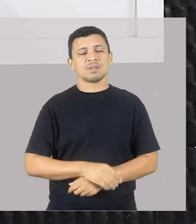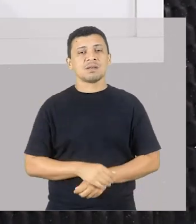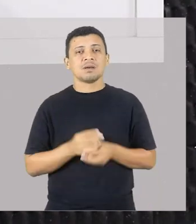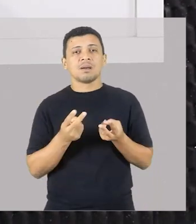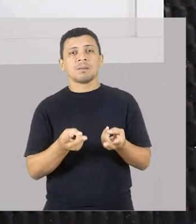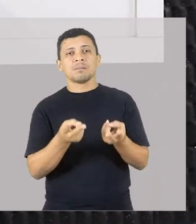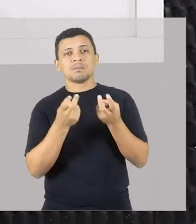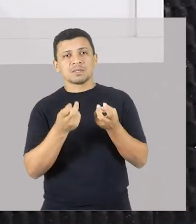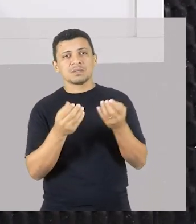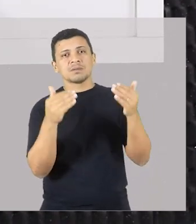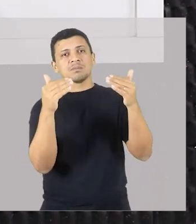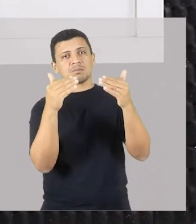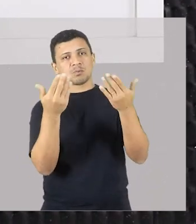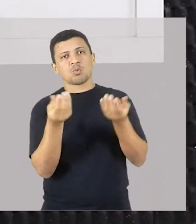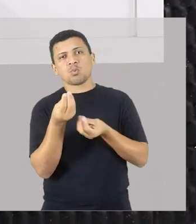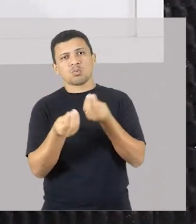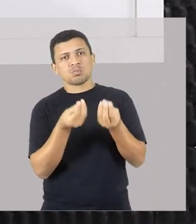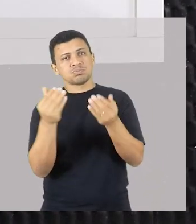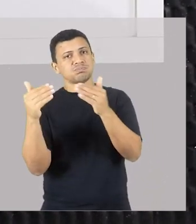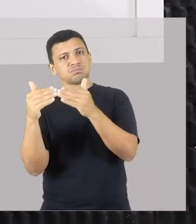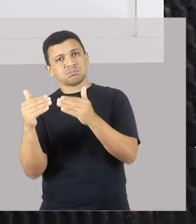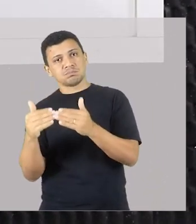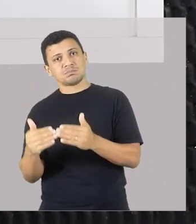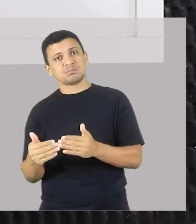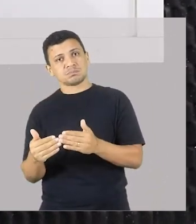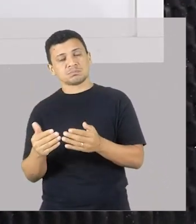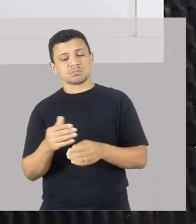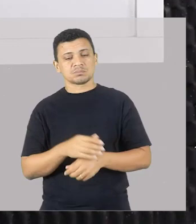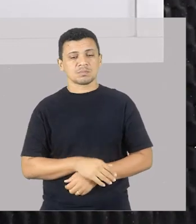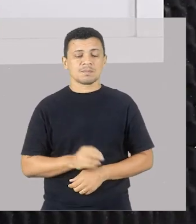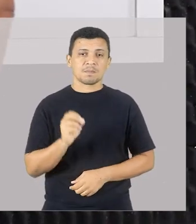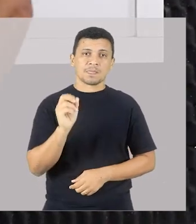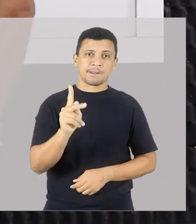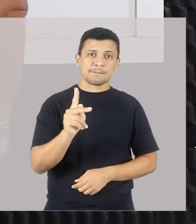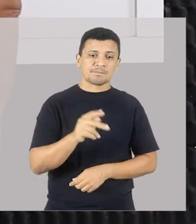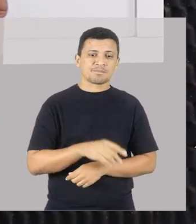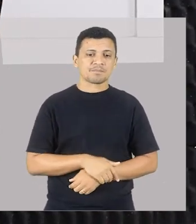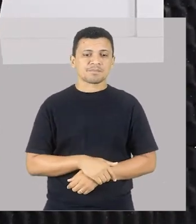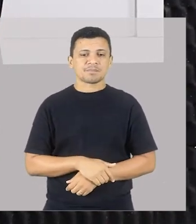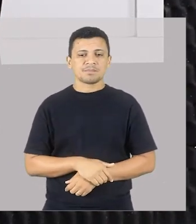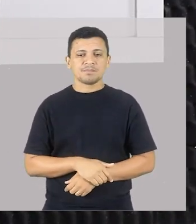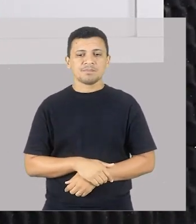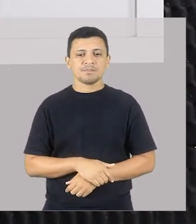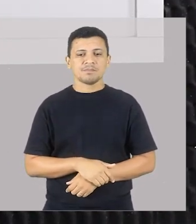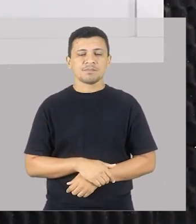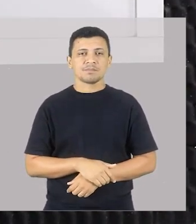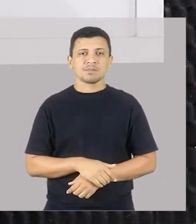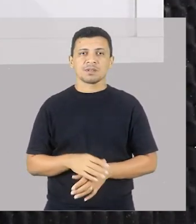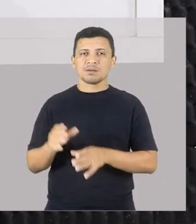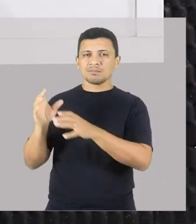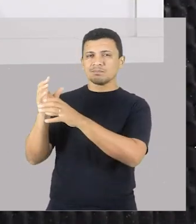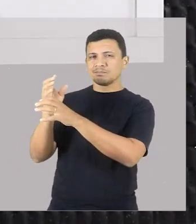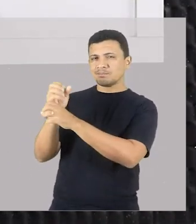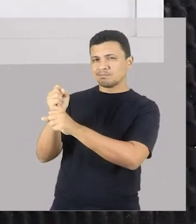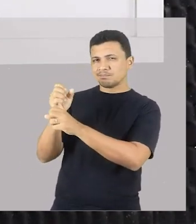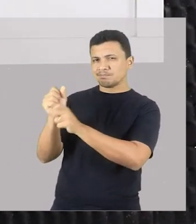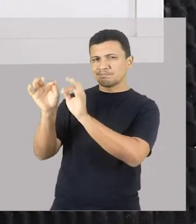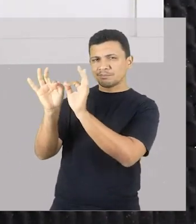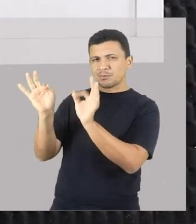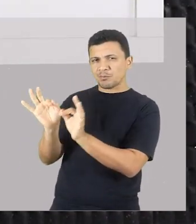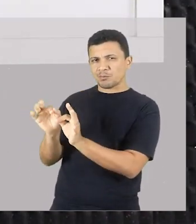se encaixa com esse conceito. Certinho? Beleza. Para a gente resolver, antes de colocar essa fórmula aqui que